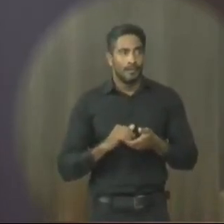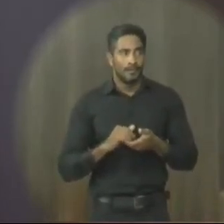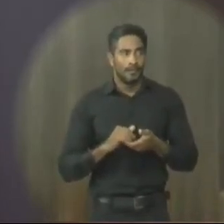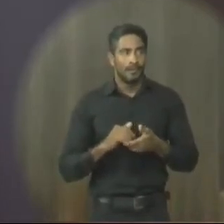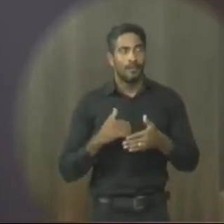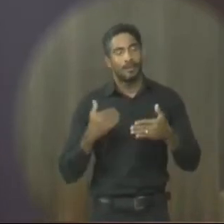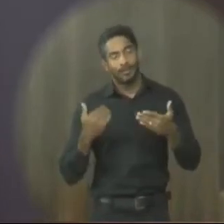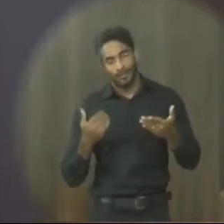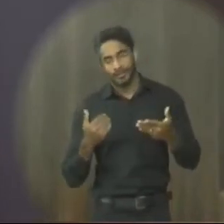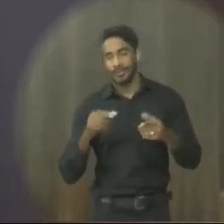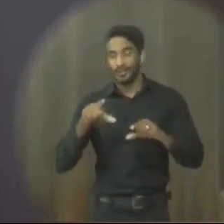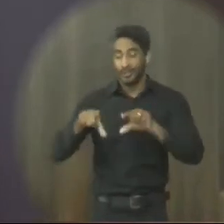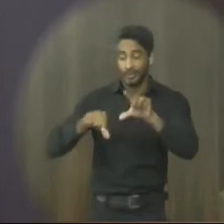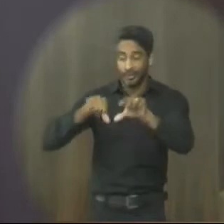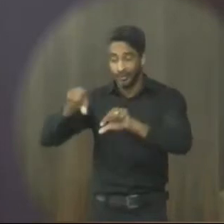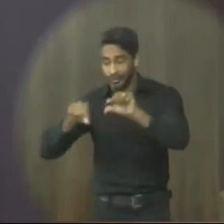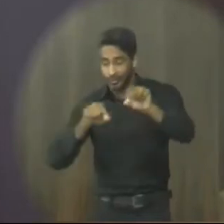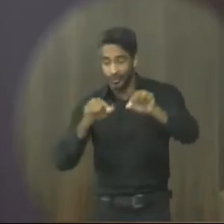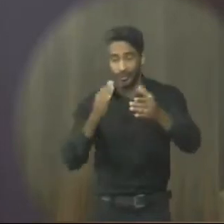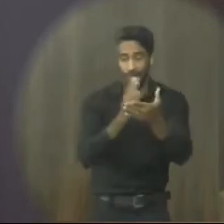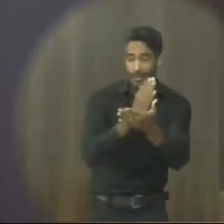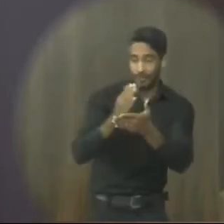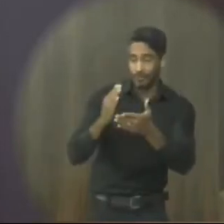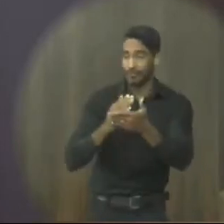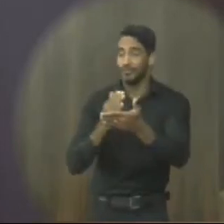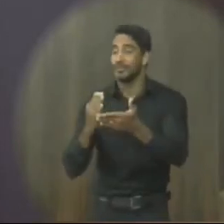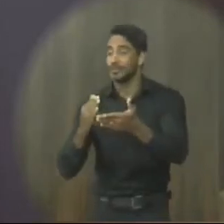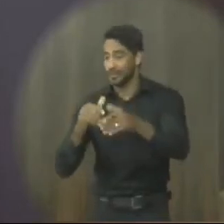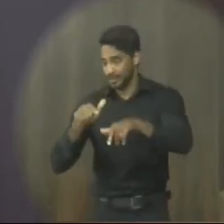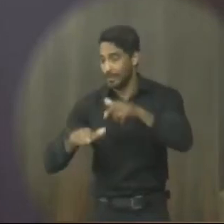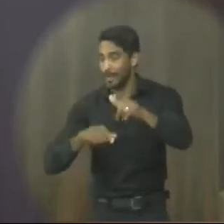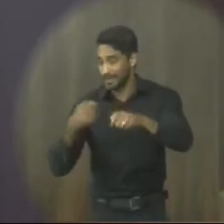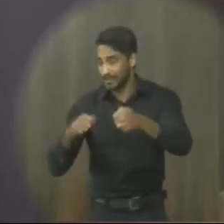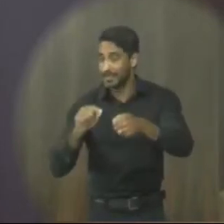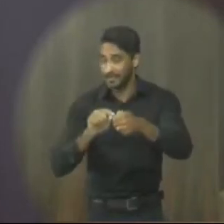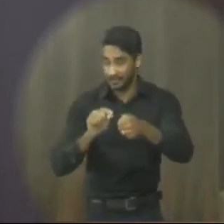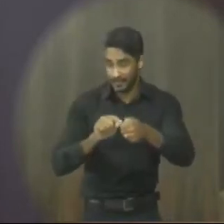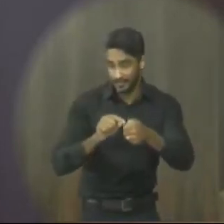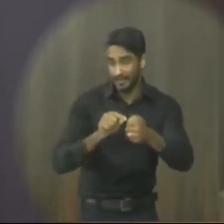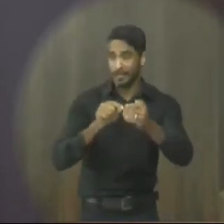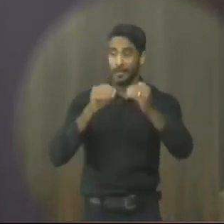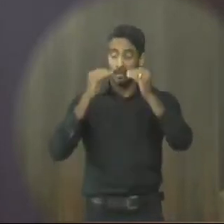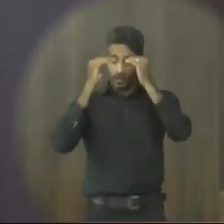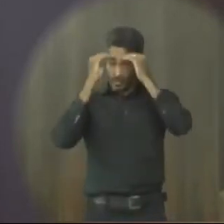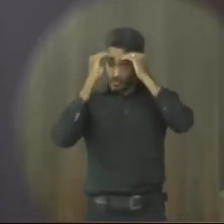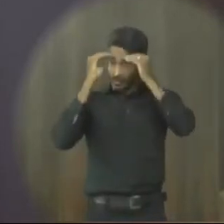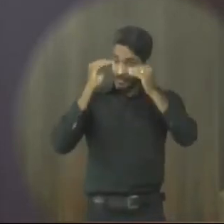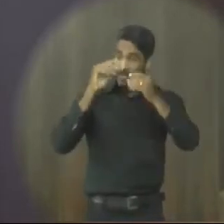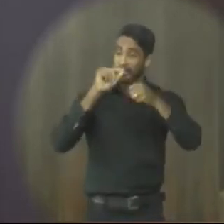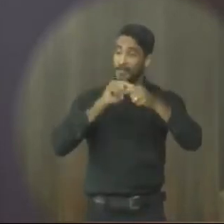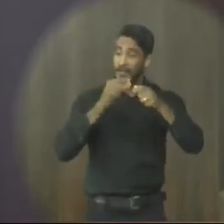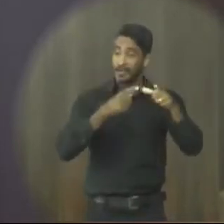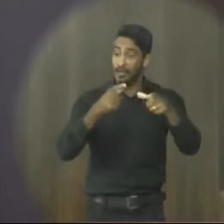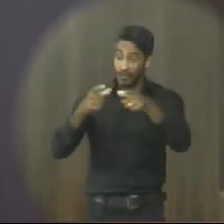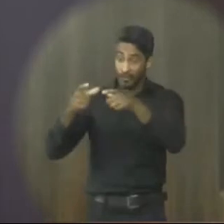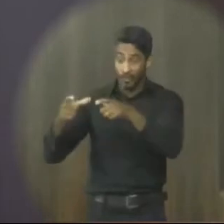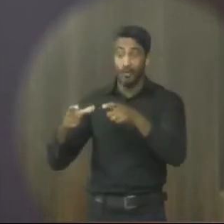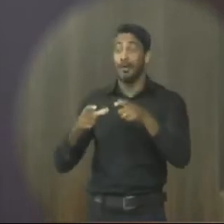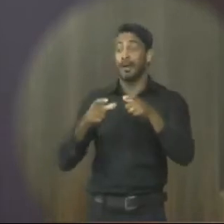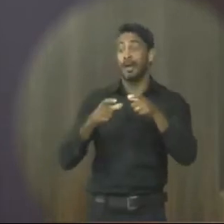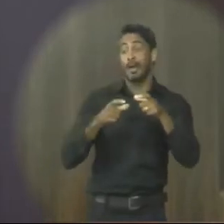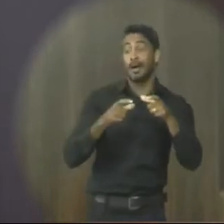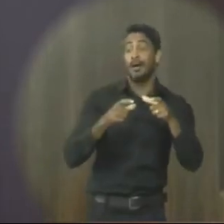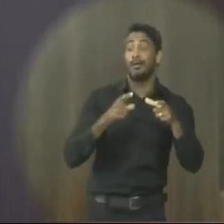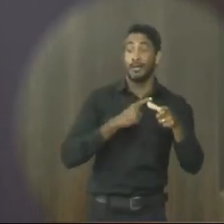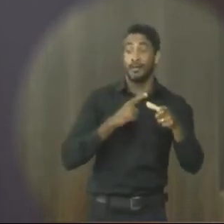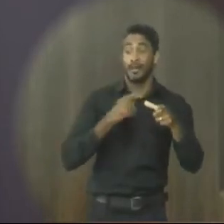Lógico, a gente prioriza alguns serviços, né, onde a gente tenta atender, fazer locais que vão atender um